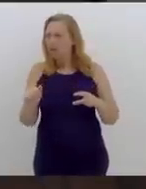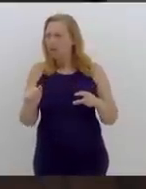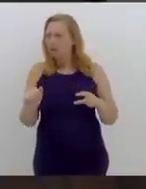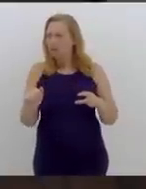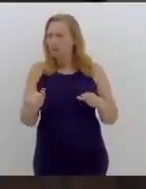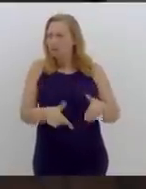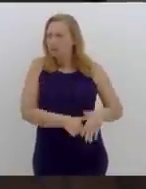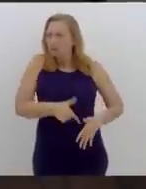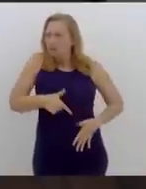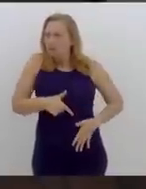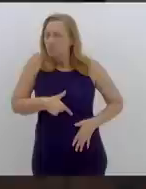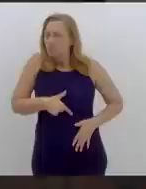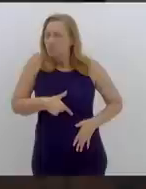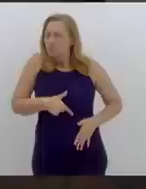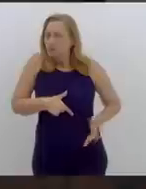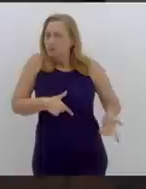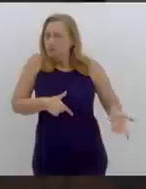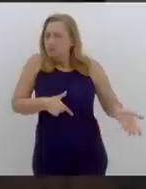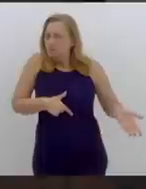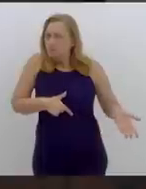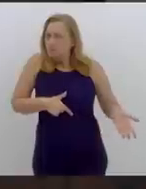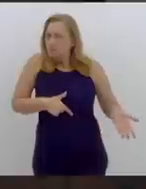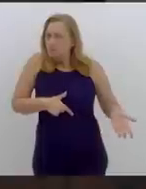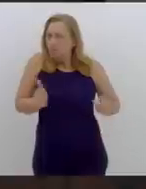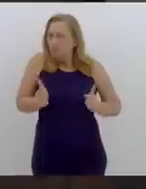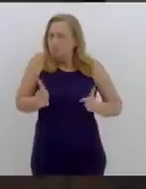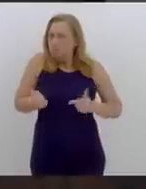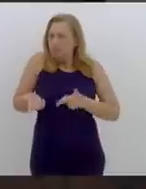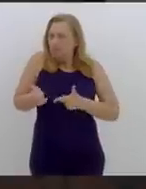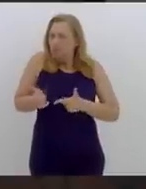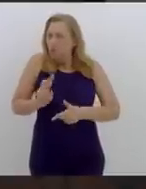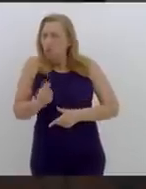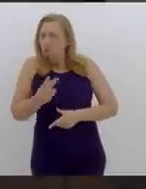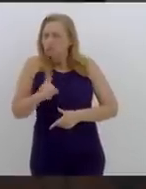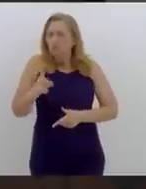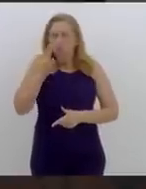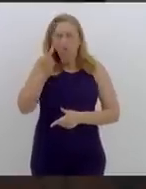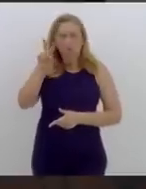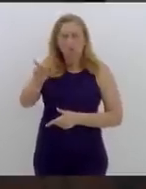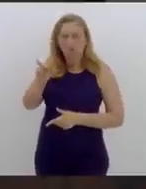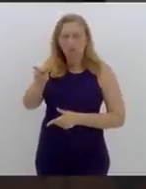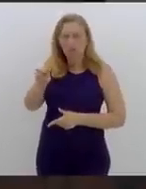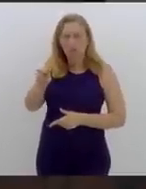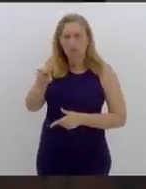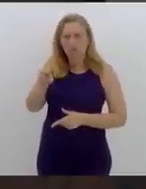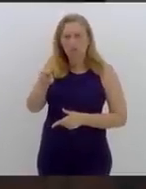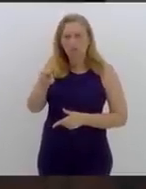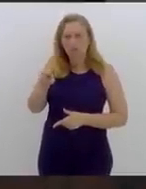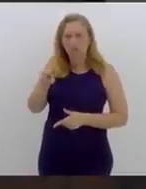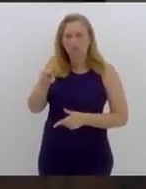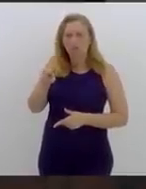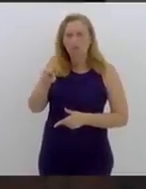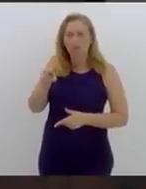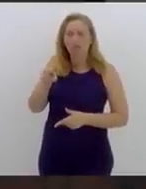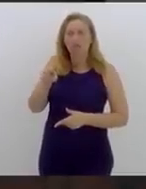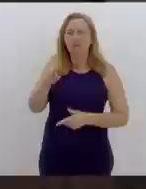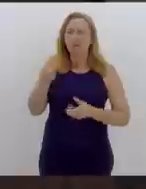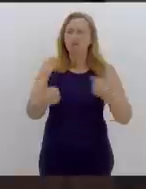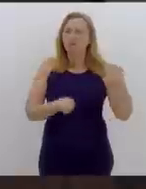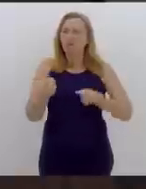eu meti a mão dou não dou que você fica pensando quando eu consegui ver uma viatura da Civil mais à frente